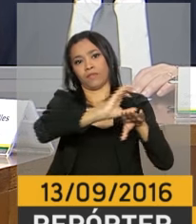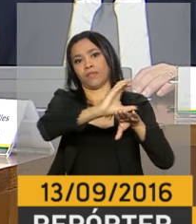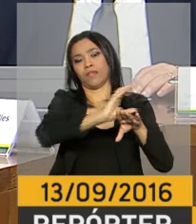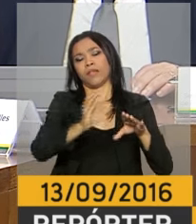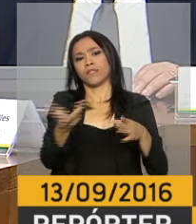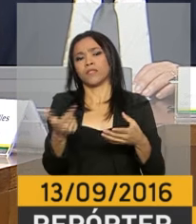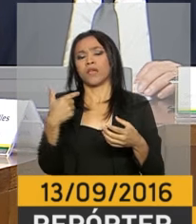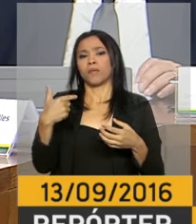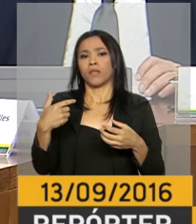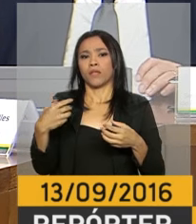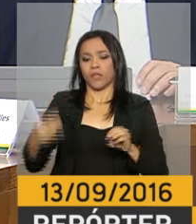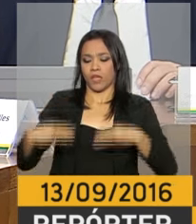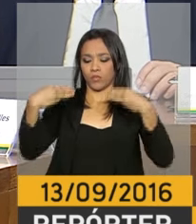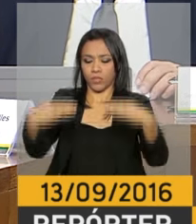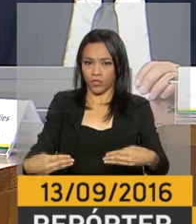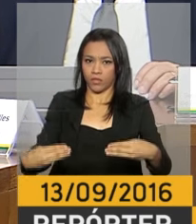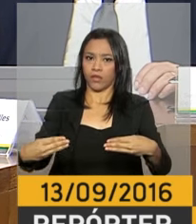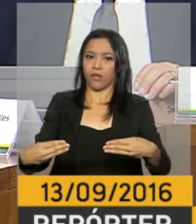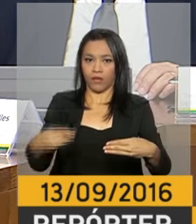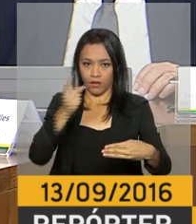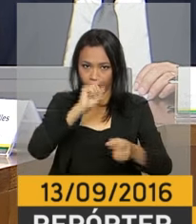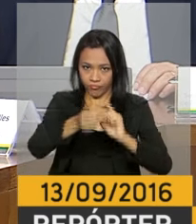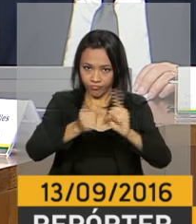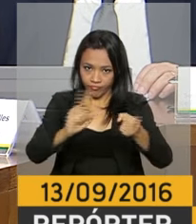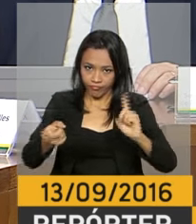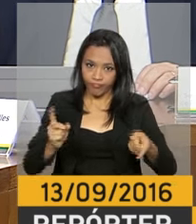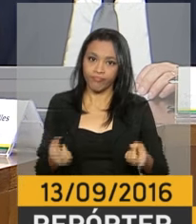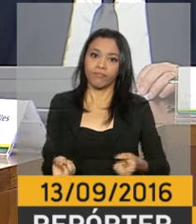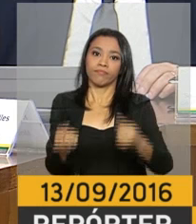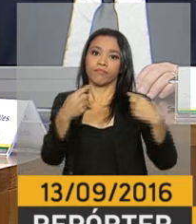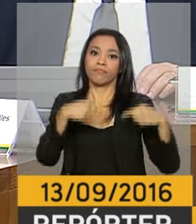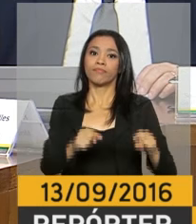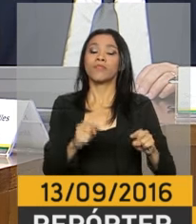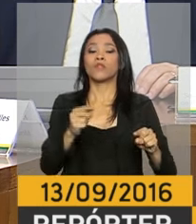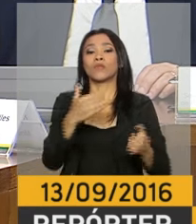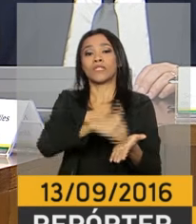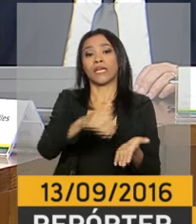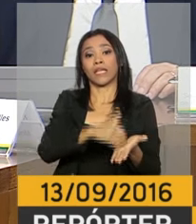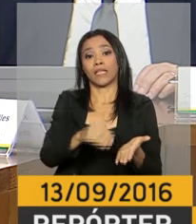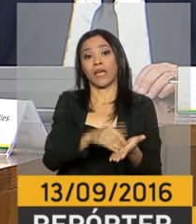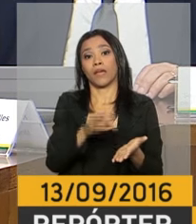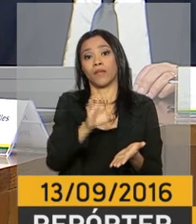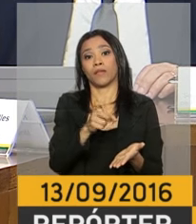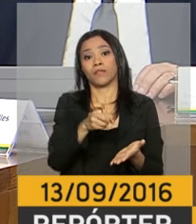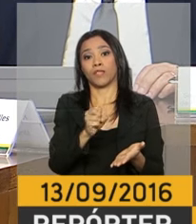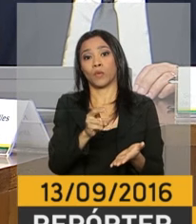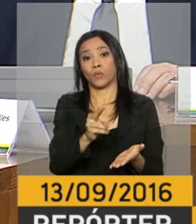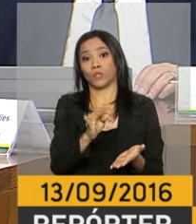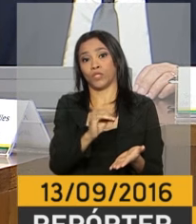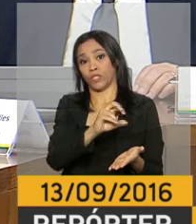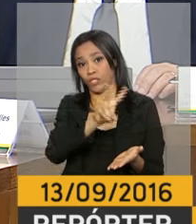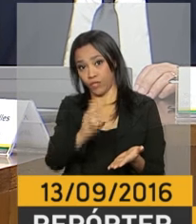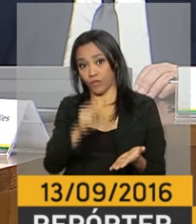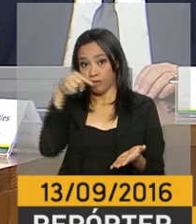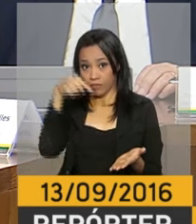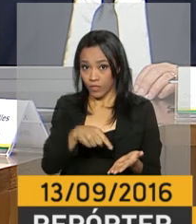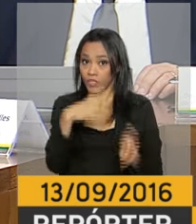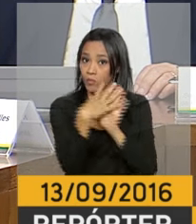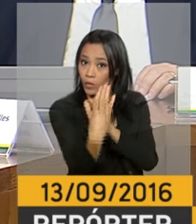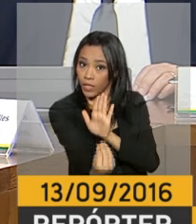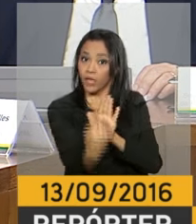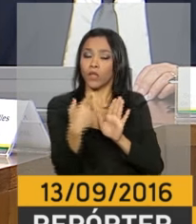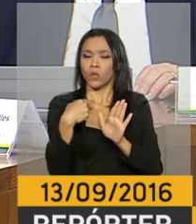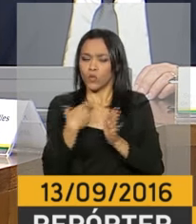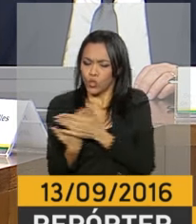ministério a também do secretário executivo do programa de parcerias e investimentos Moreira Franco fizeram-se estud os